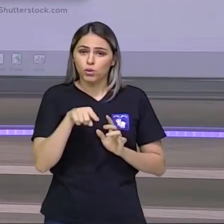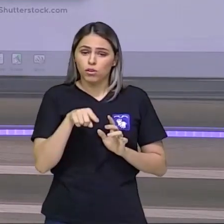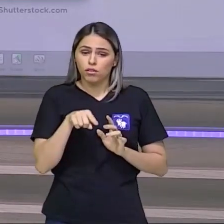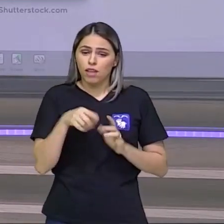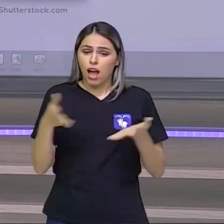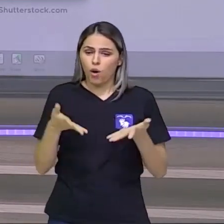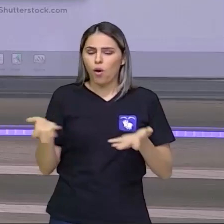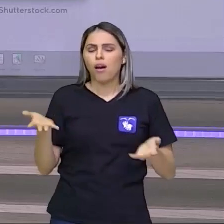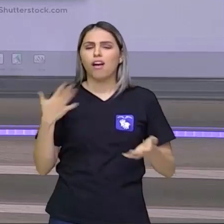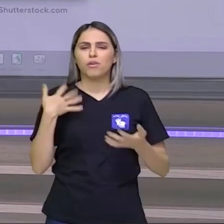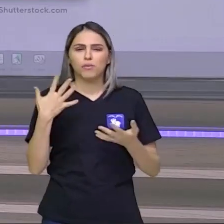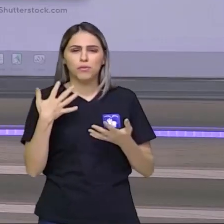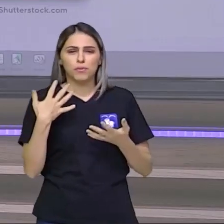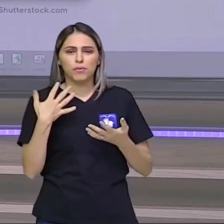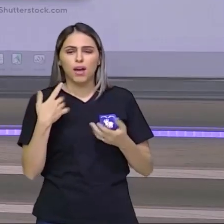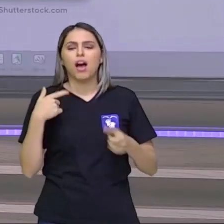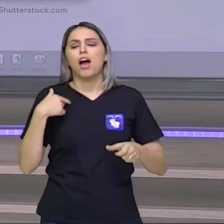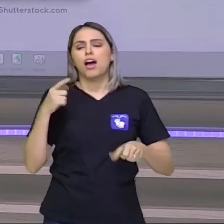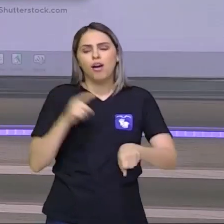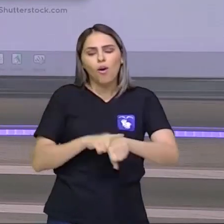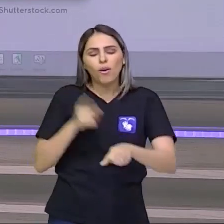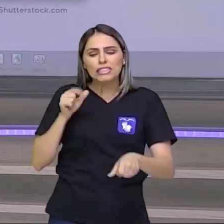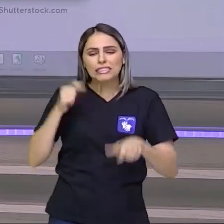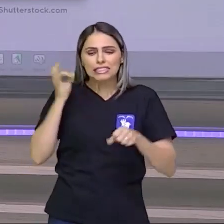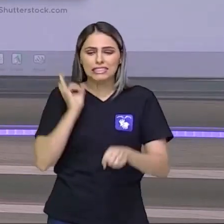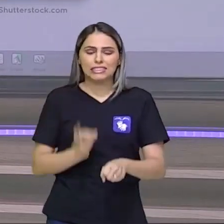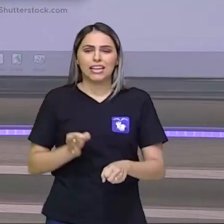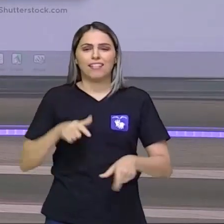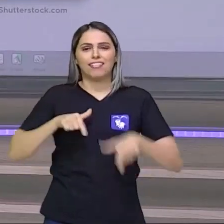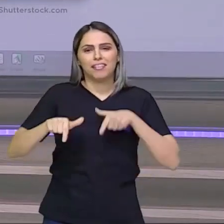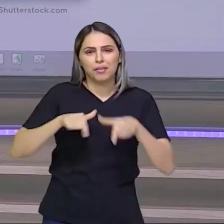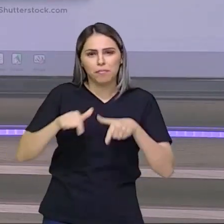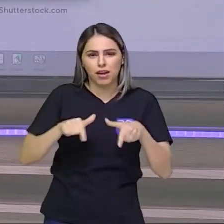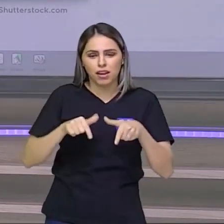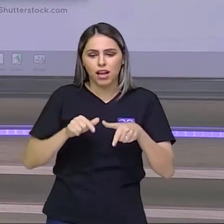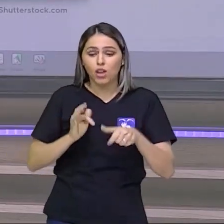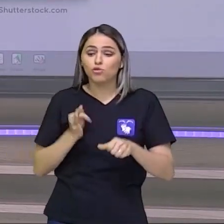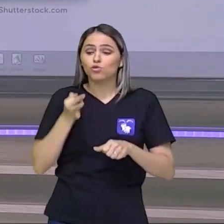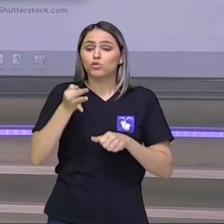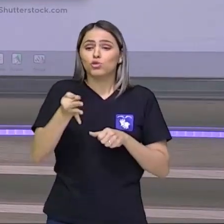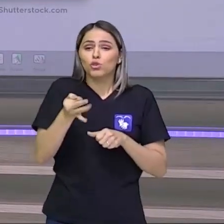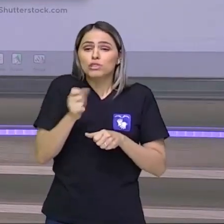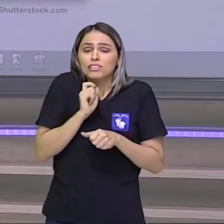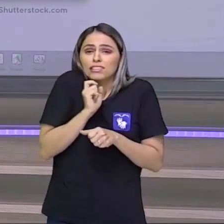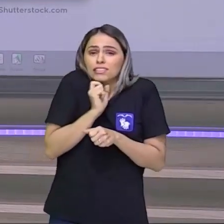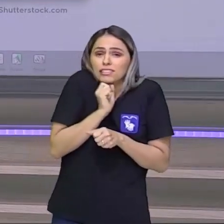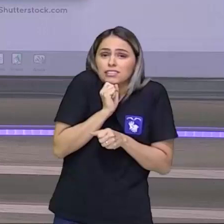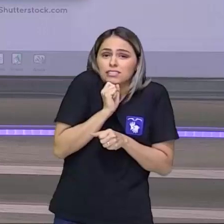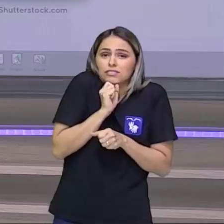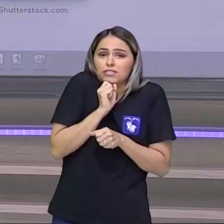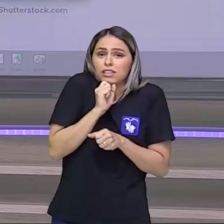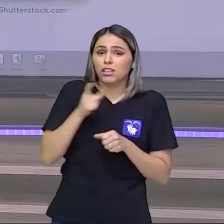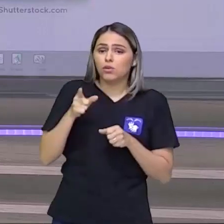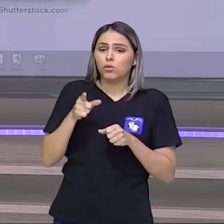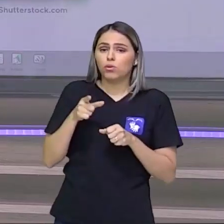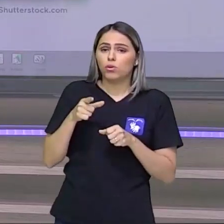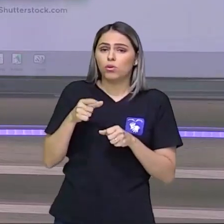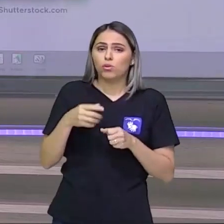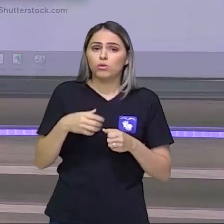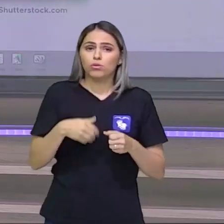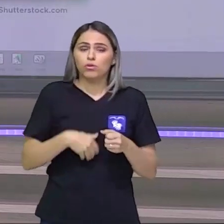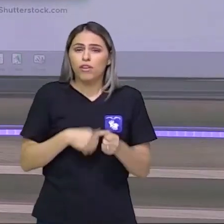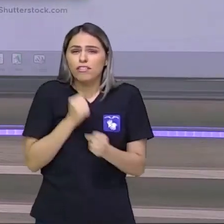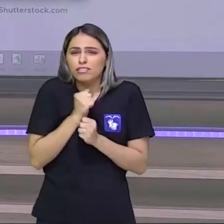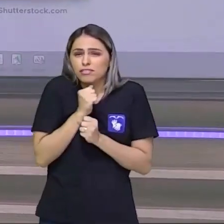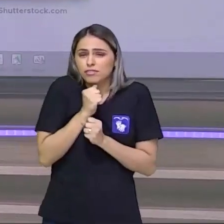estamos no verão. O verão é a hora que nós trabalhamos para quando chegar o inverno nós não passarmos frio e não